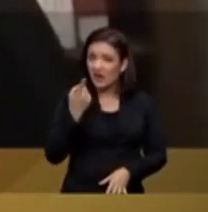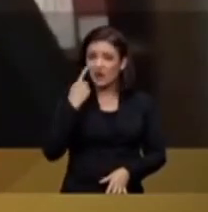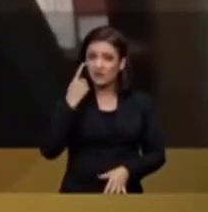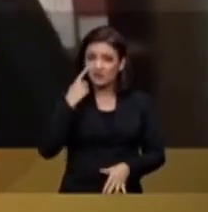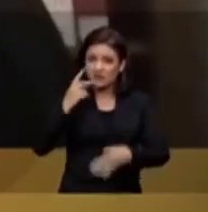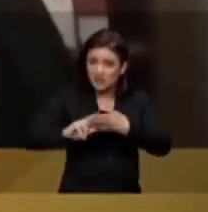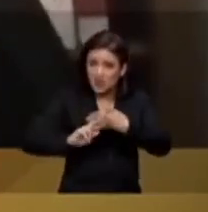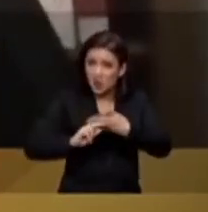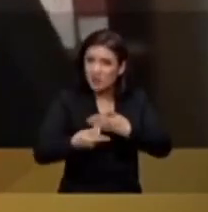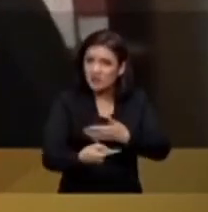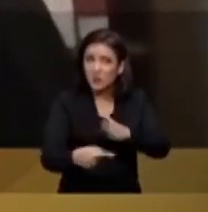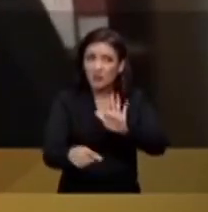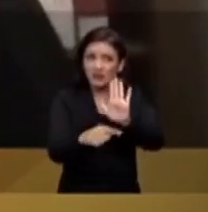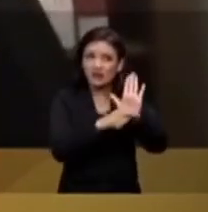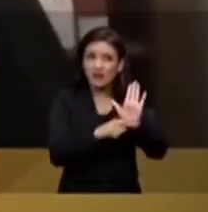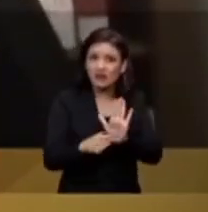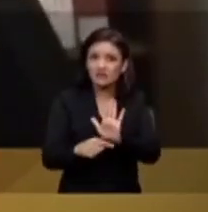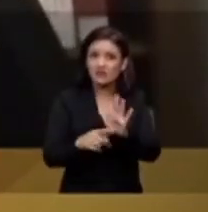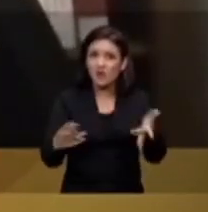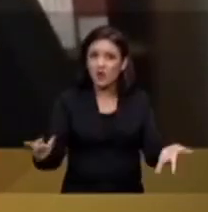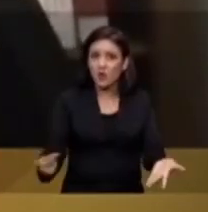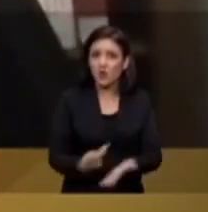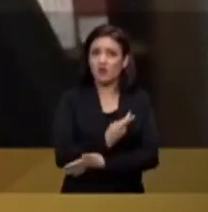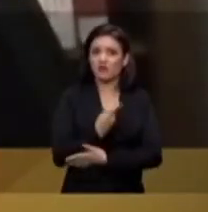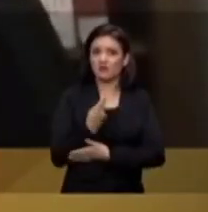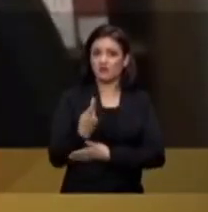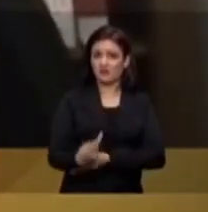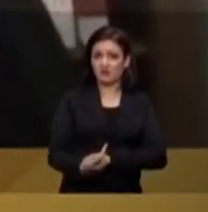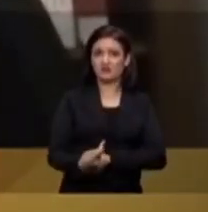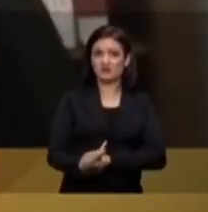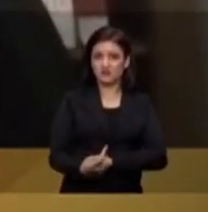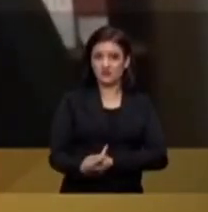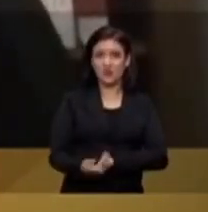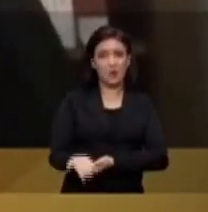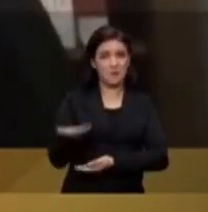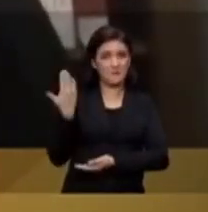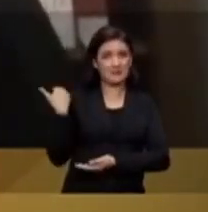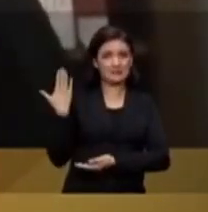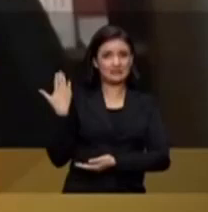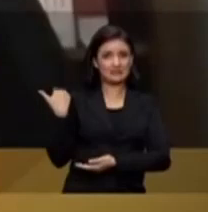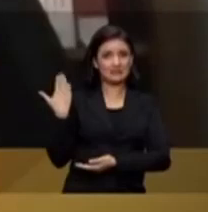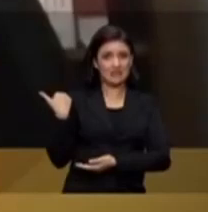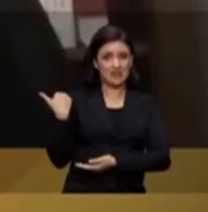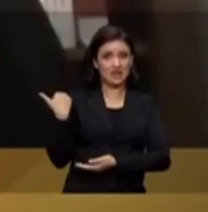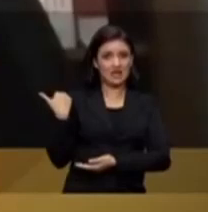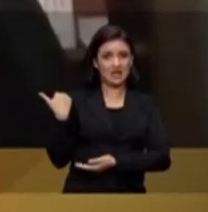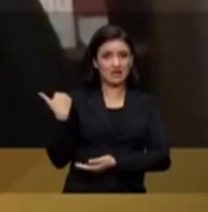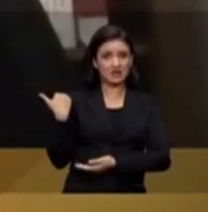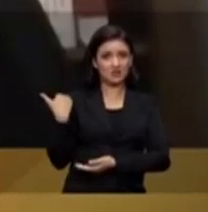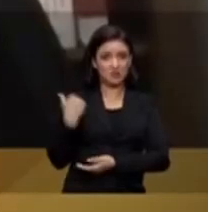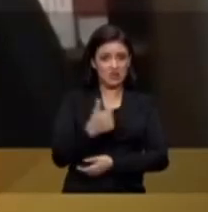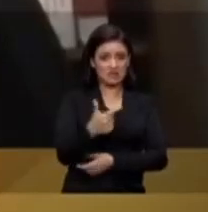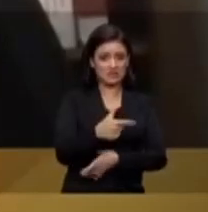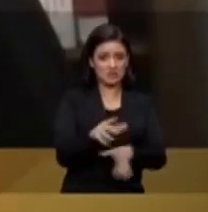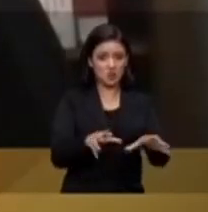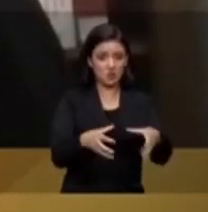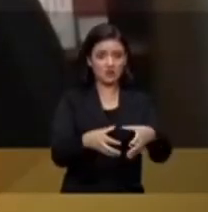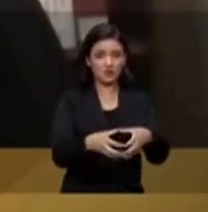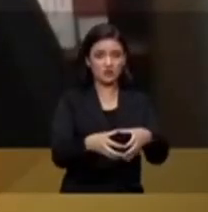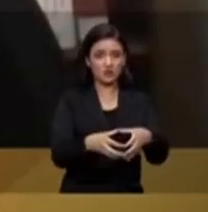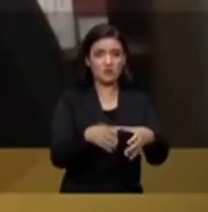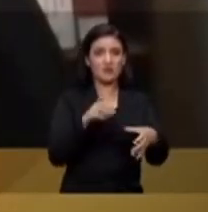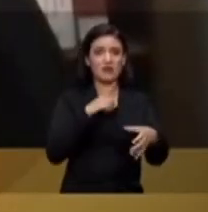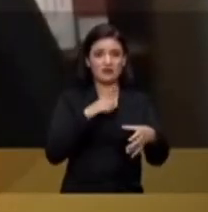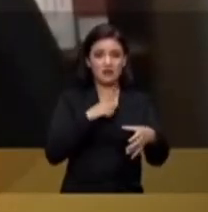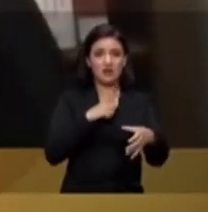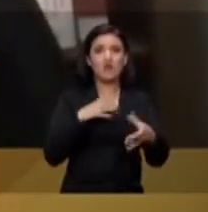que ocorreram, já me referi às nefastas ocorrências que ocorreram na última desafetação da segunda turma, de um